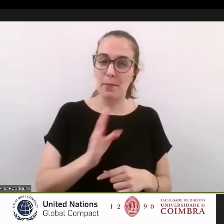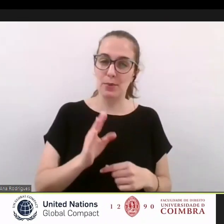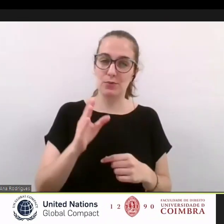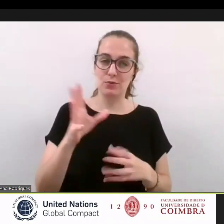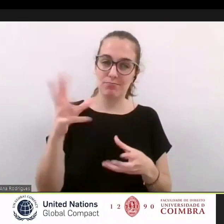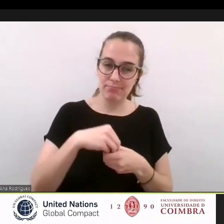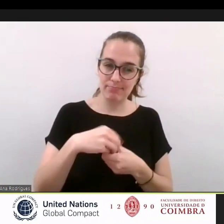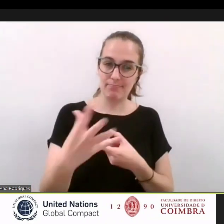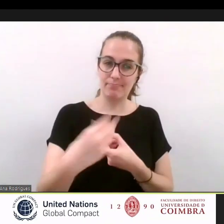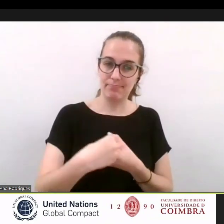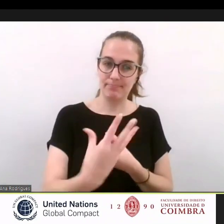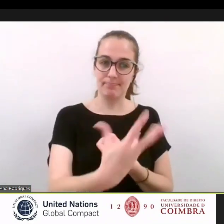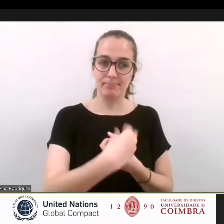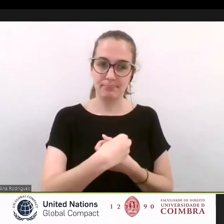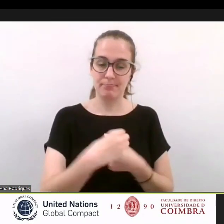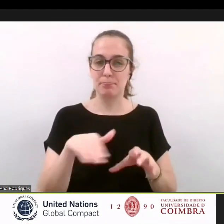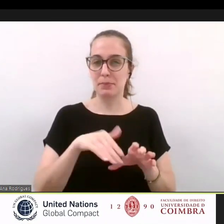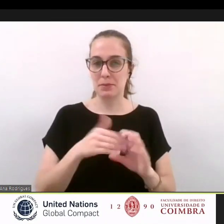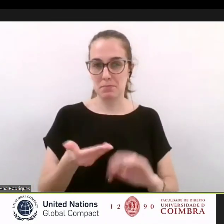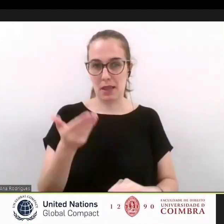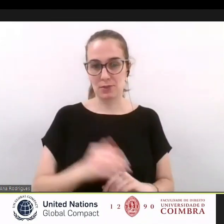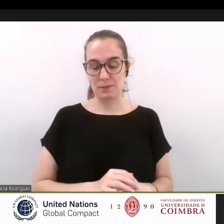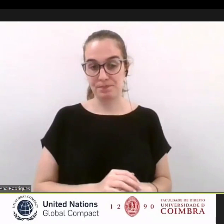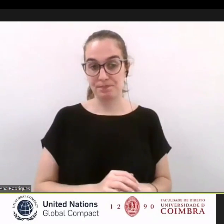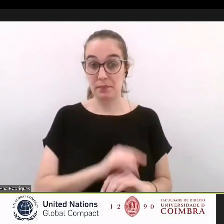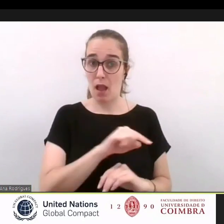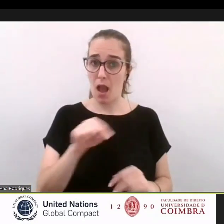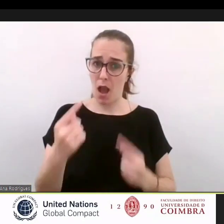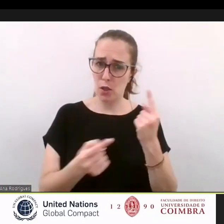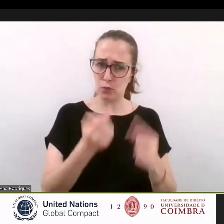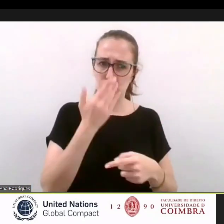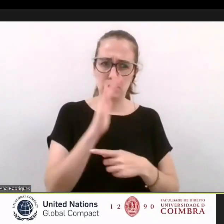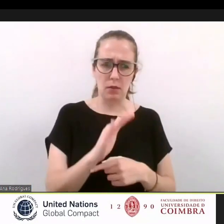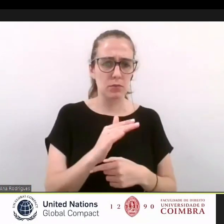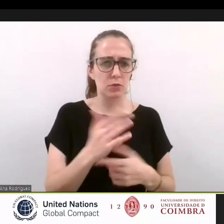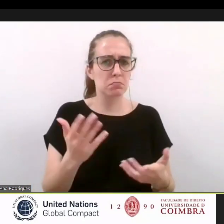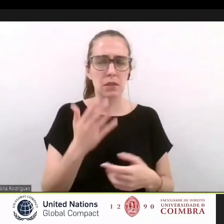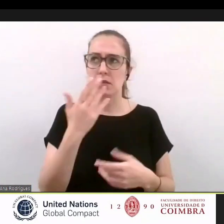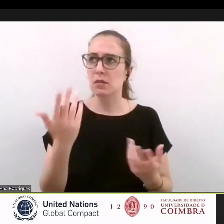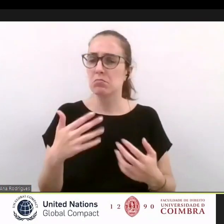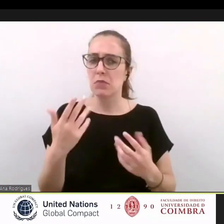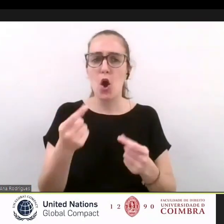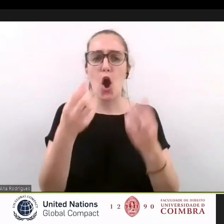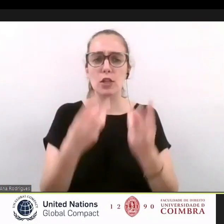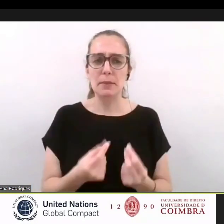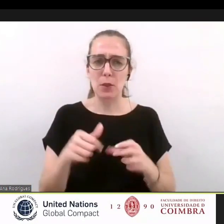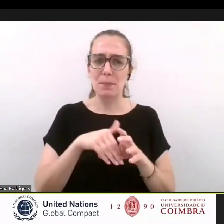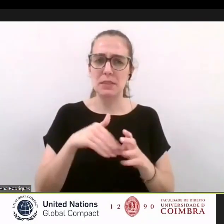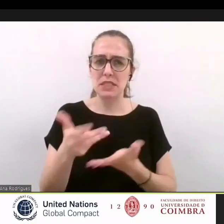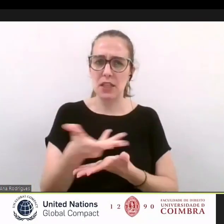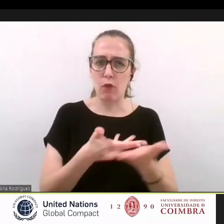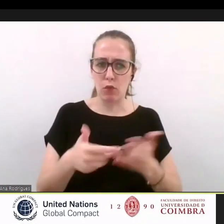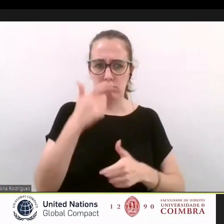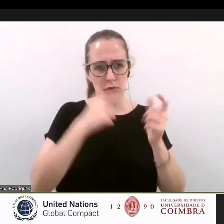de maior participação. Há alguns exemplos de iniciativas bem-sucedidas, como é o caso do orçamento participativo, em